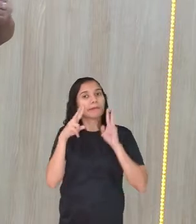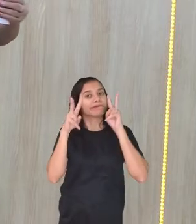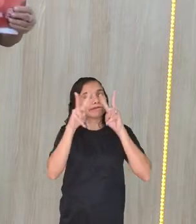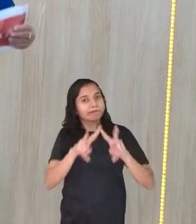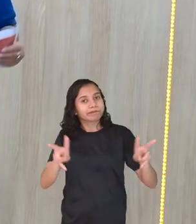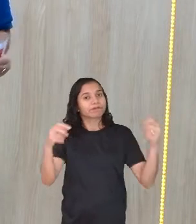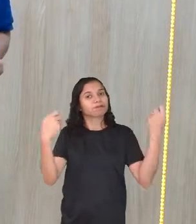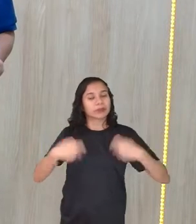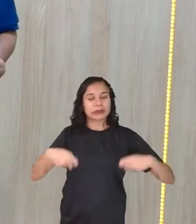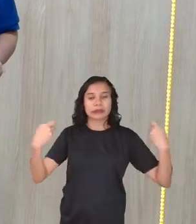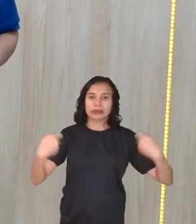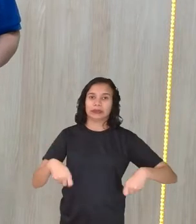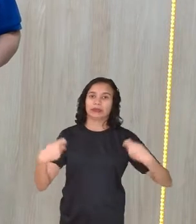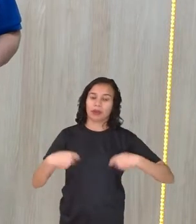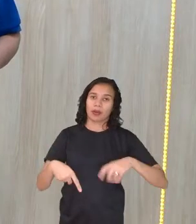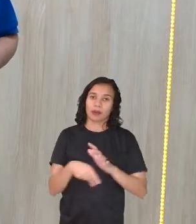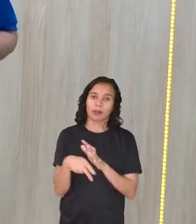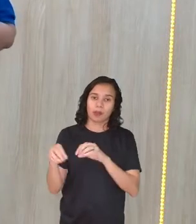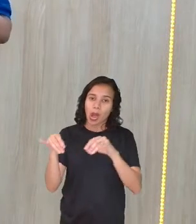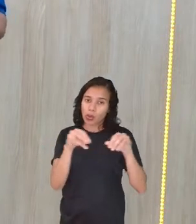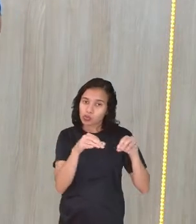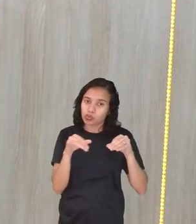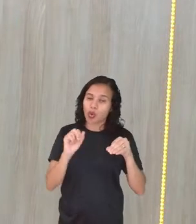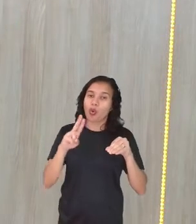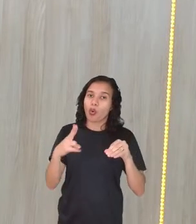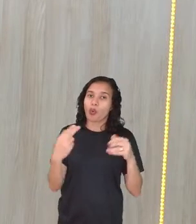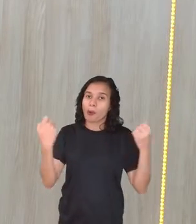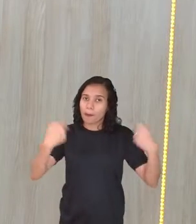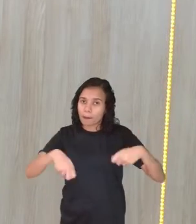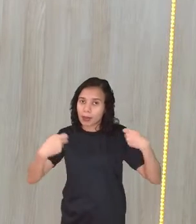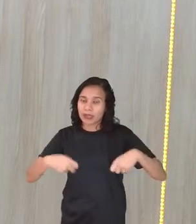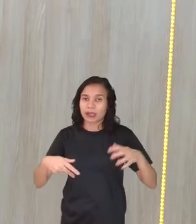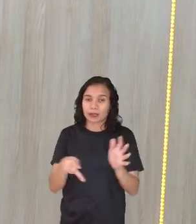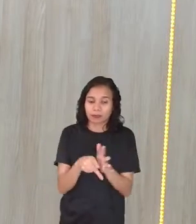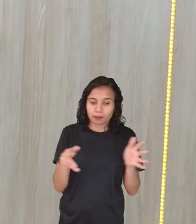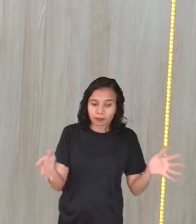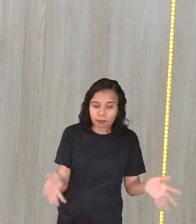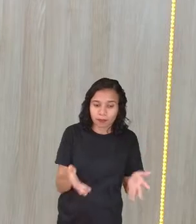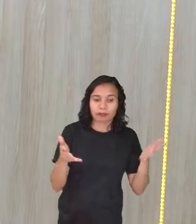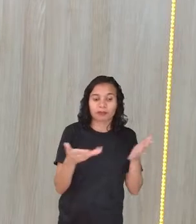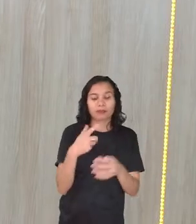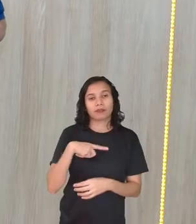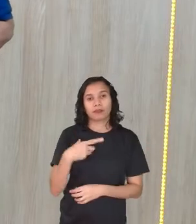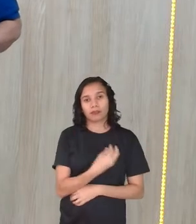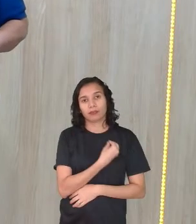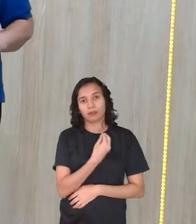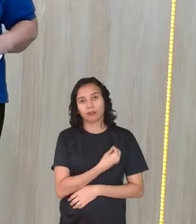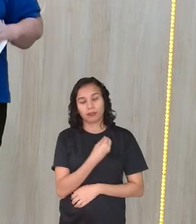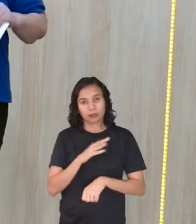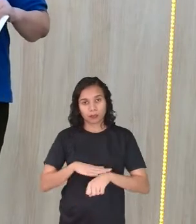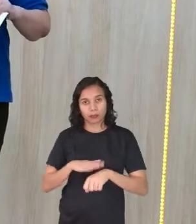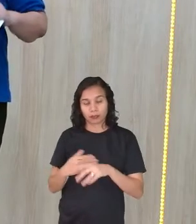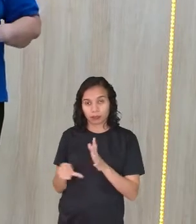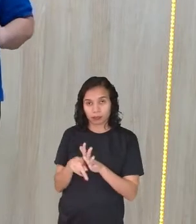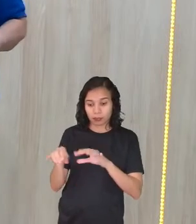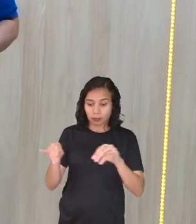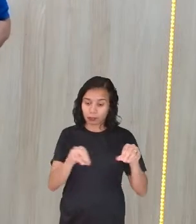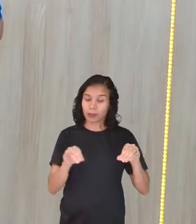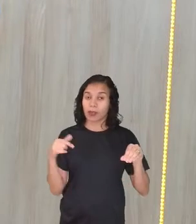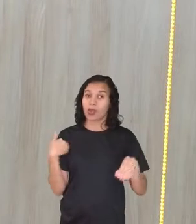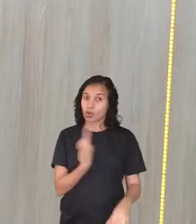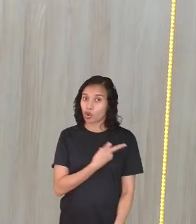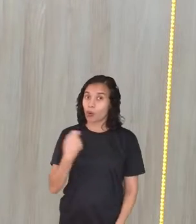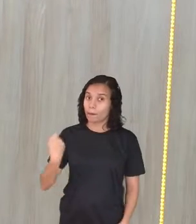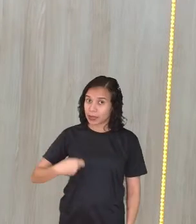pela necessidade do solo ou a necessidade da cultura que está sendo cultivada nesse solo, mas a gente sempre tem que dar